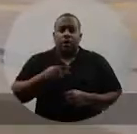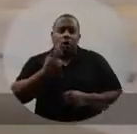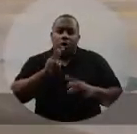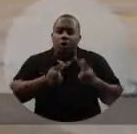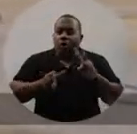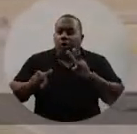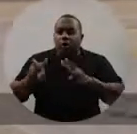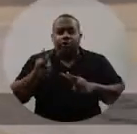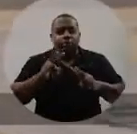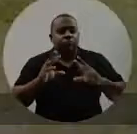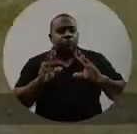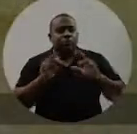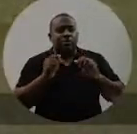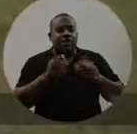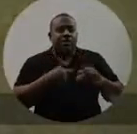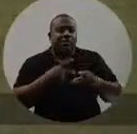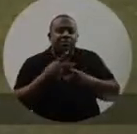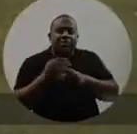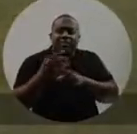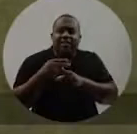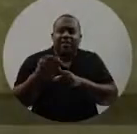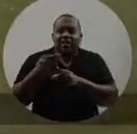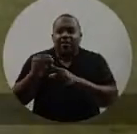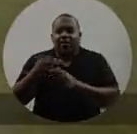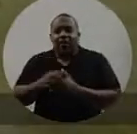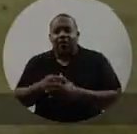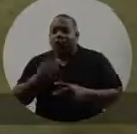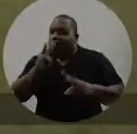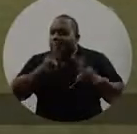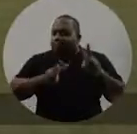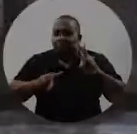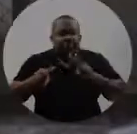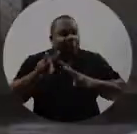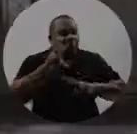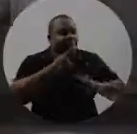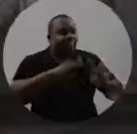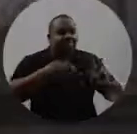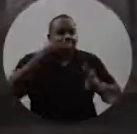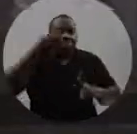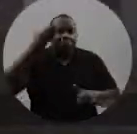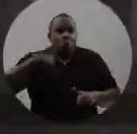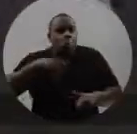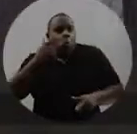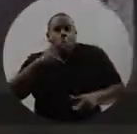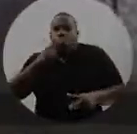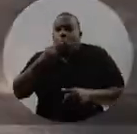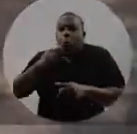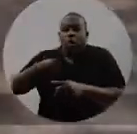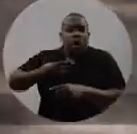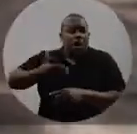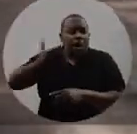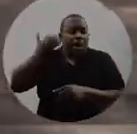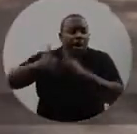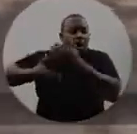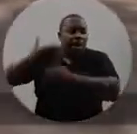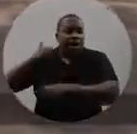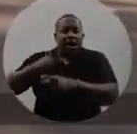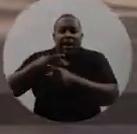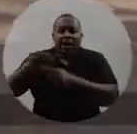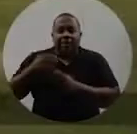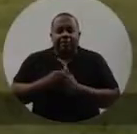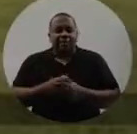Olha pra tudo que a gente venceu, olha pra tudo que a gente